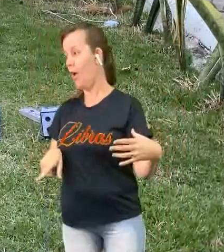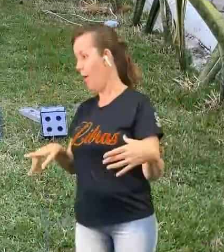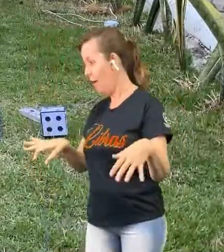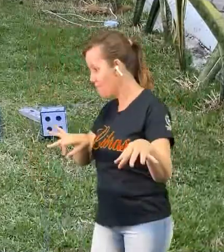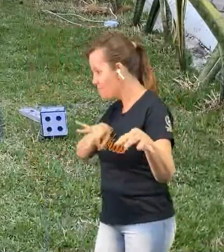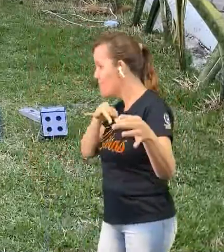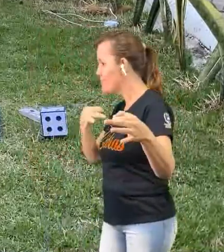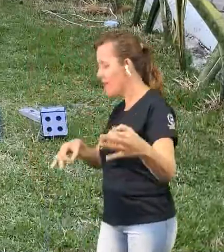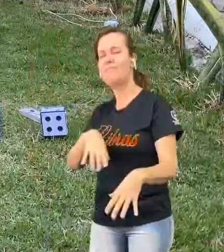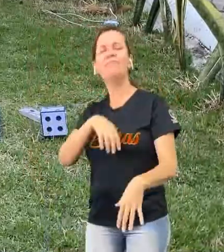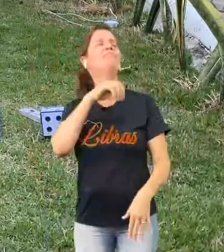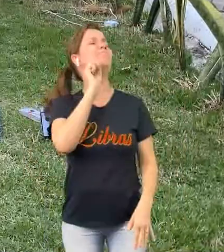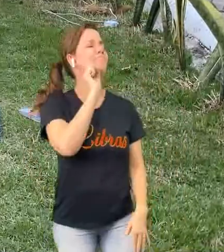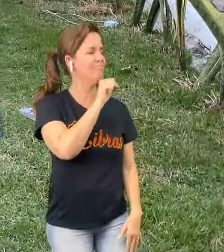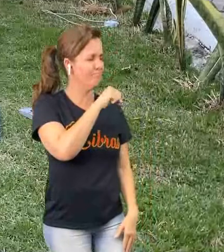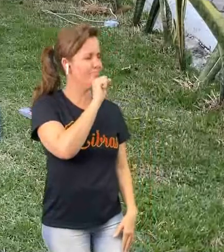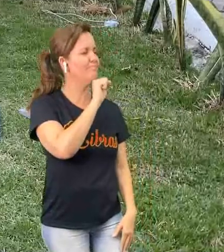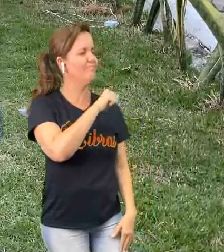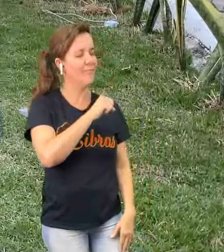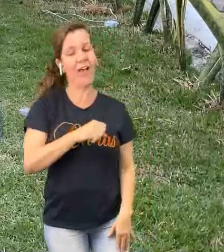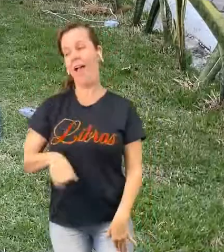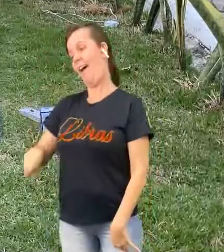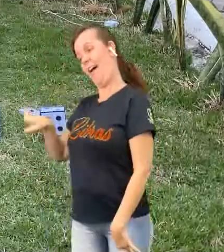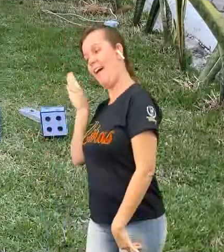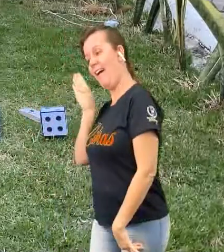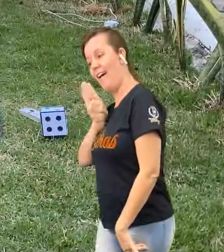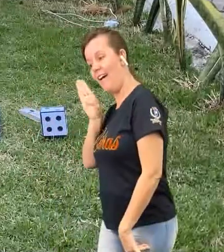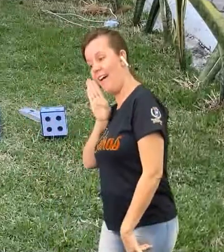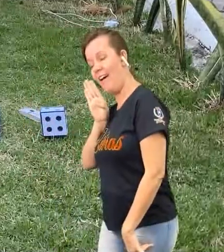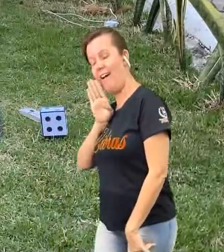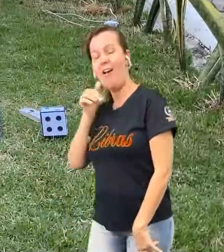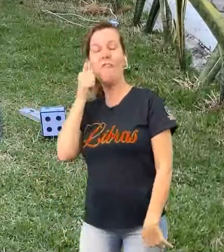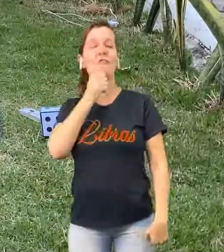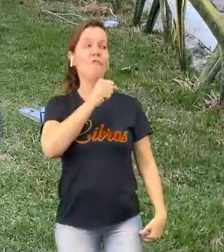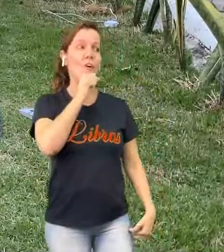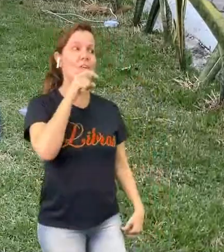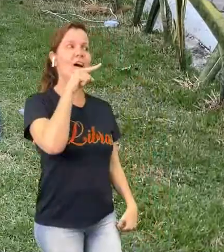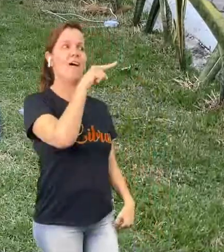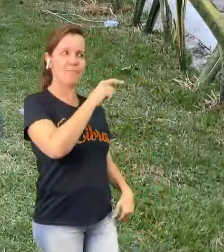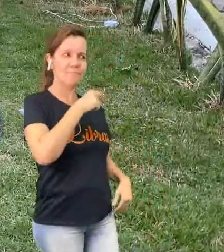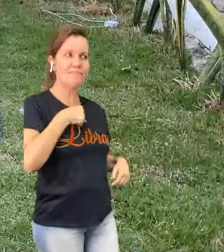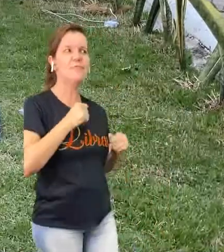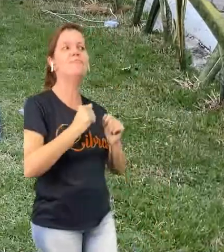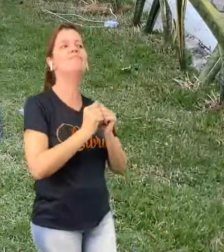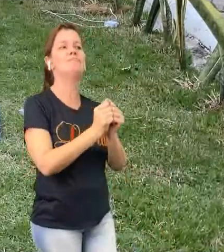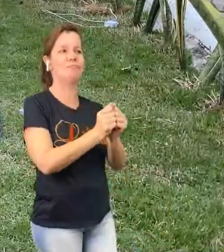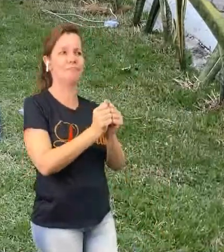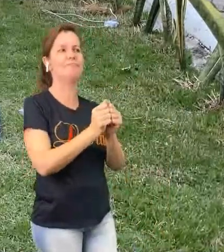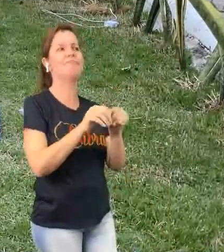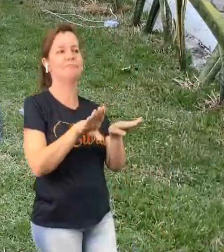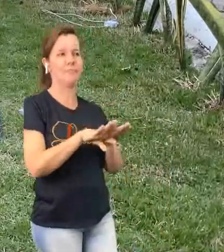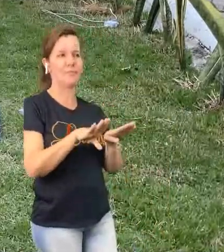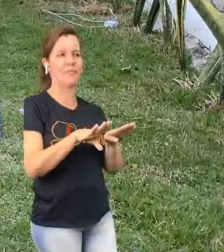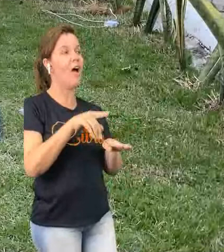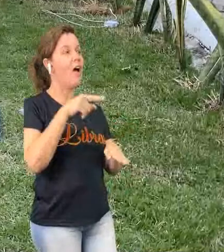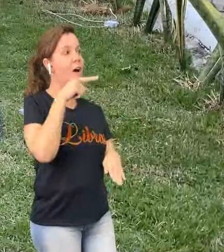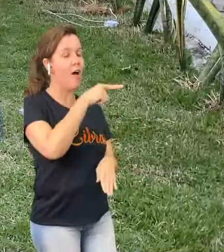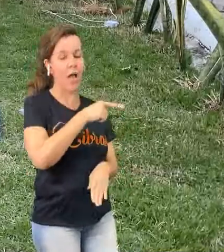Violino? Sim, um violino. Que legal! Vovó, e a senhora tava no sonho também. A